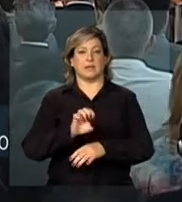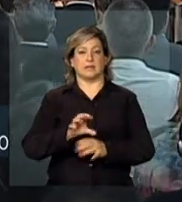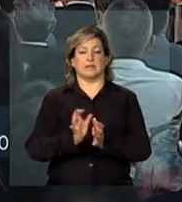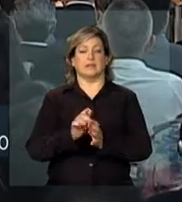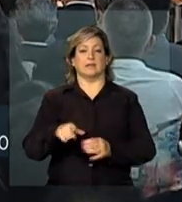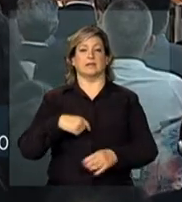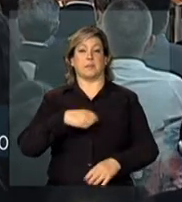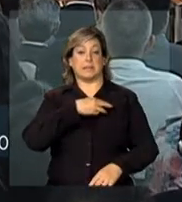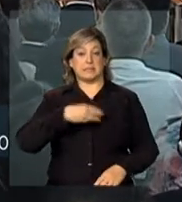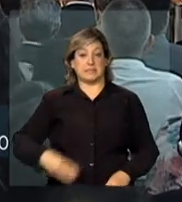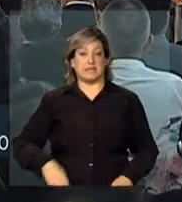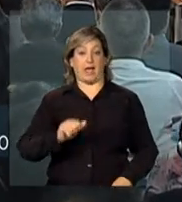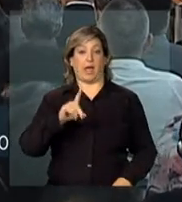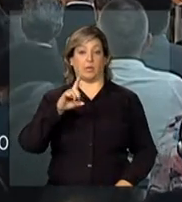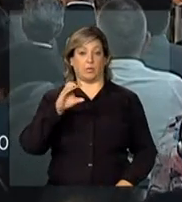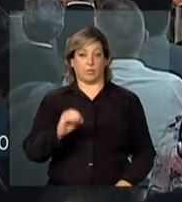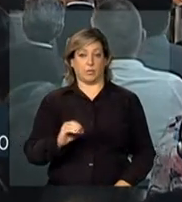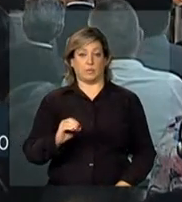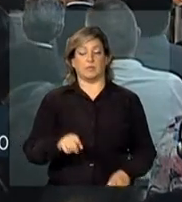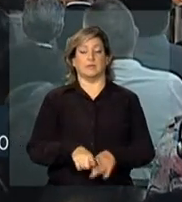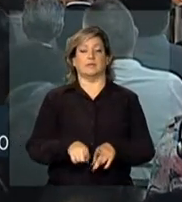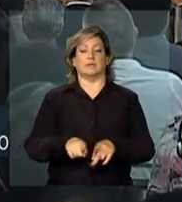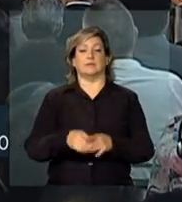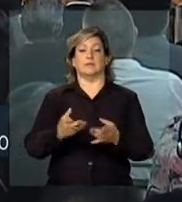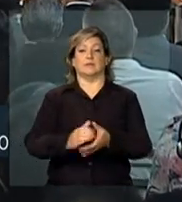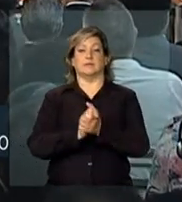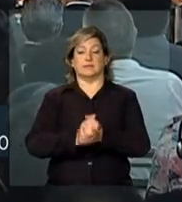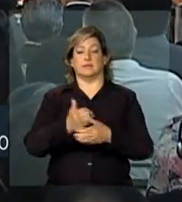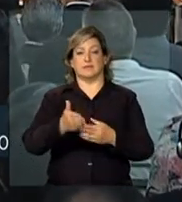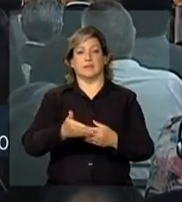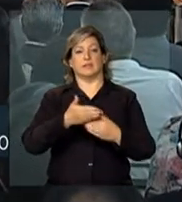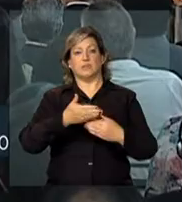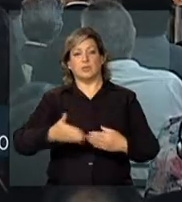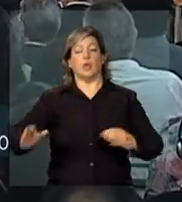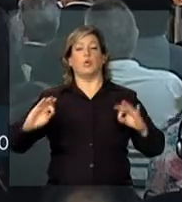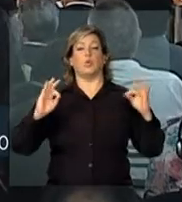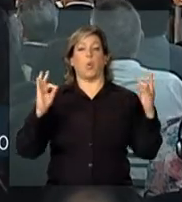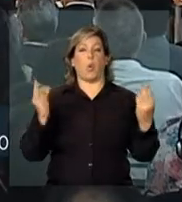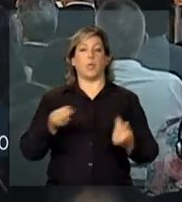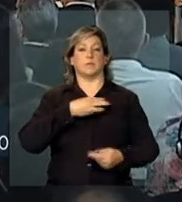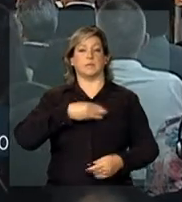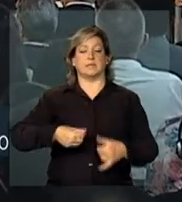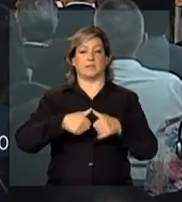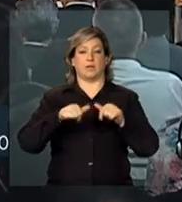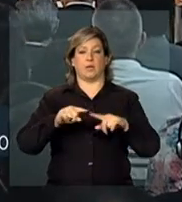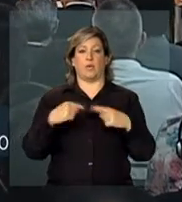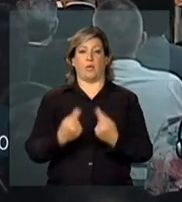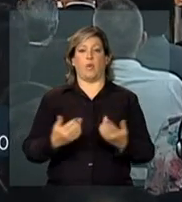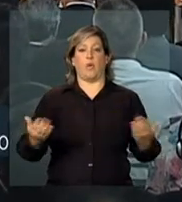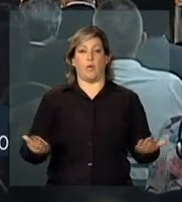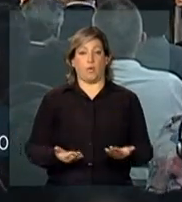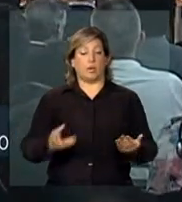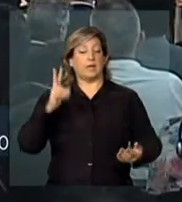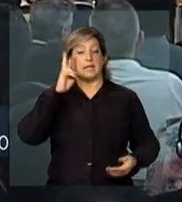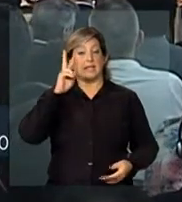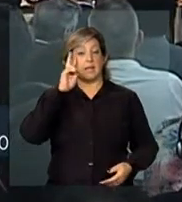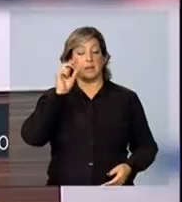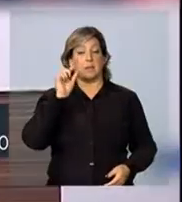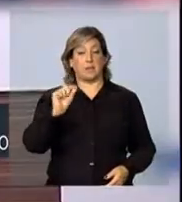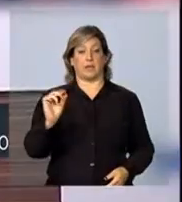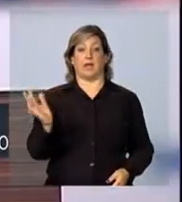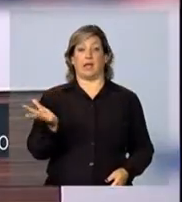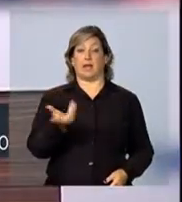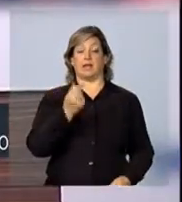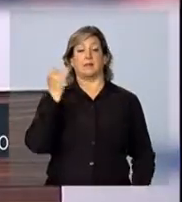esporte Aldo Rabelo enorme de quem eu cumprimento todos os ministros aqui presentes lembrando